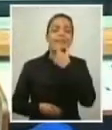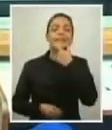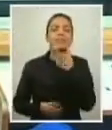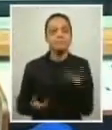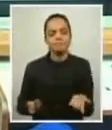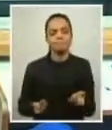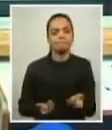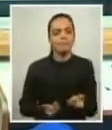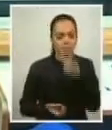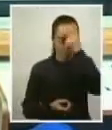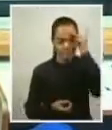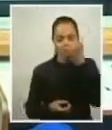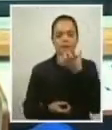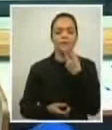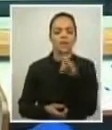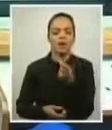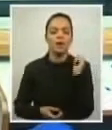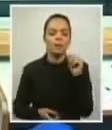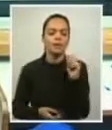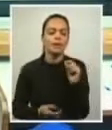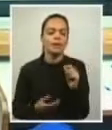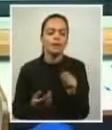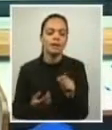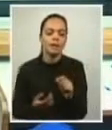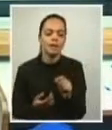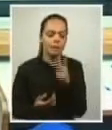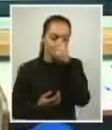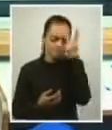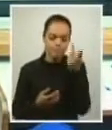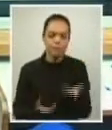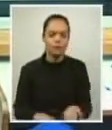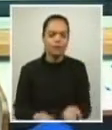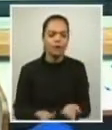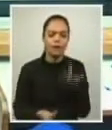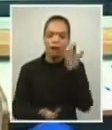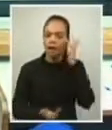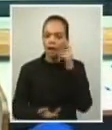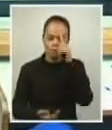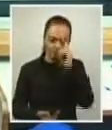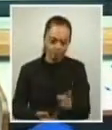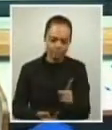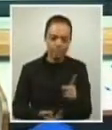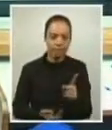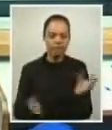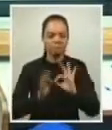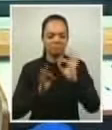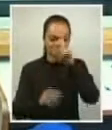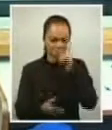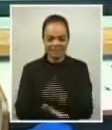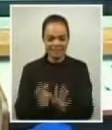quando alguém quer dizer que e tal pessoa acha que manda mais não manda